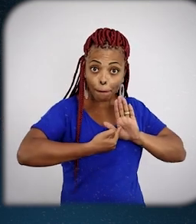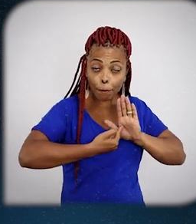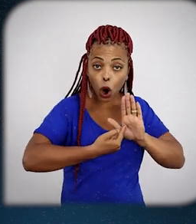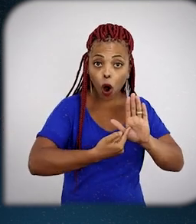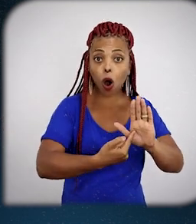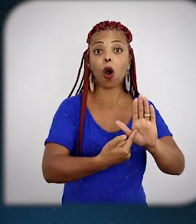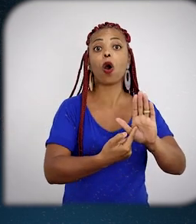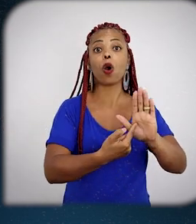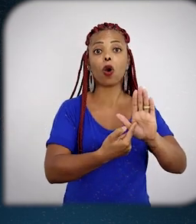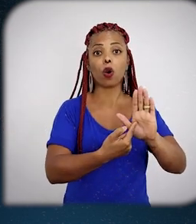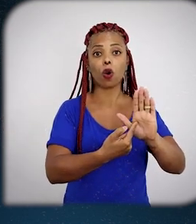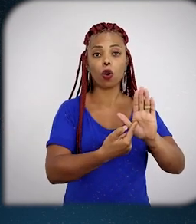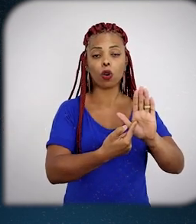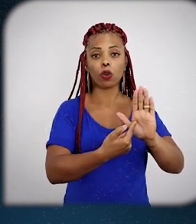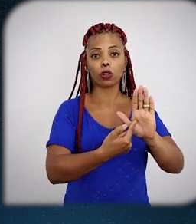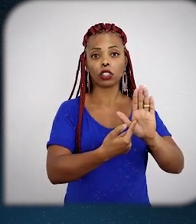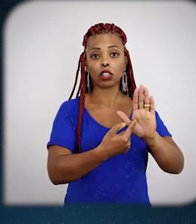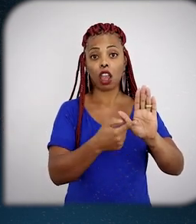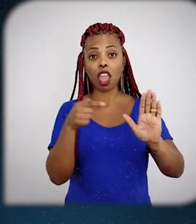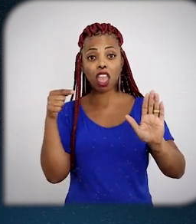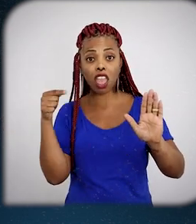para